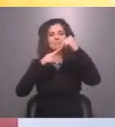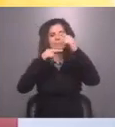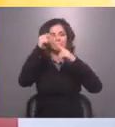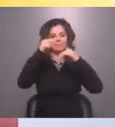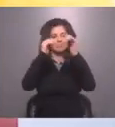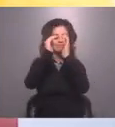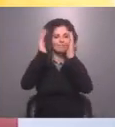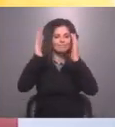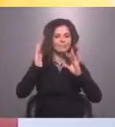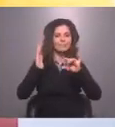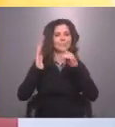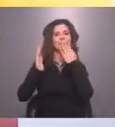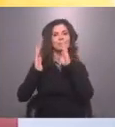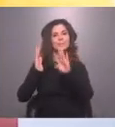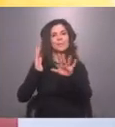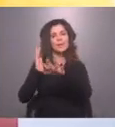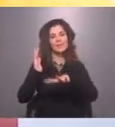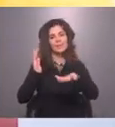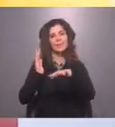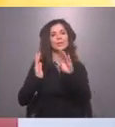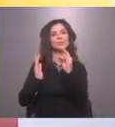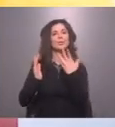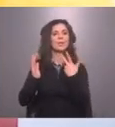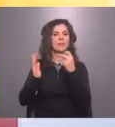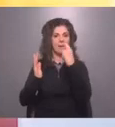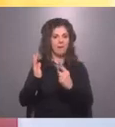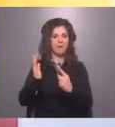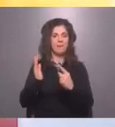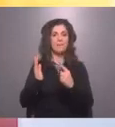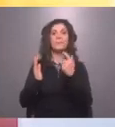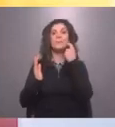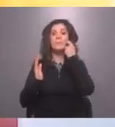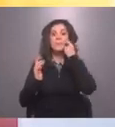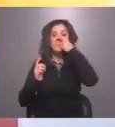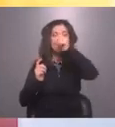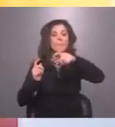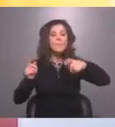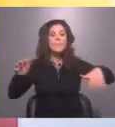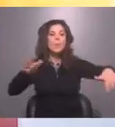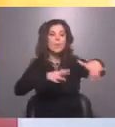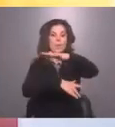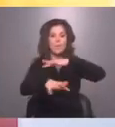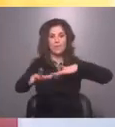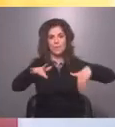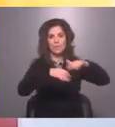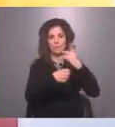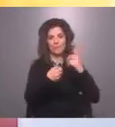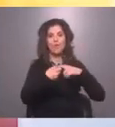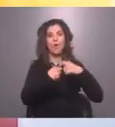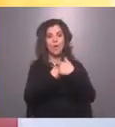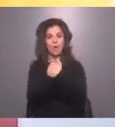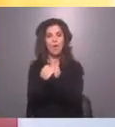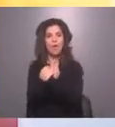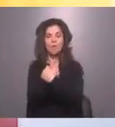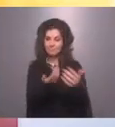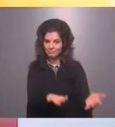Jerusalém, na terra de Judá. Quem de entre vós fizer parte do seu povo,